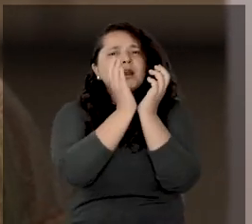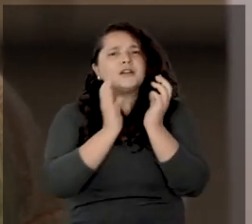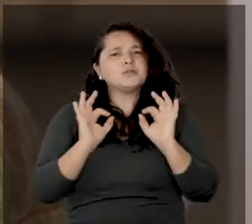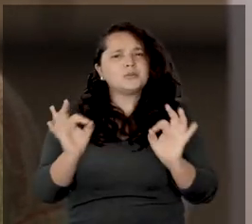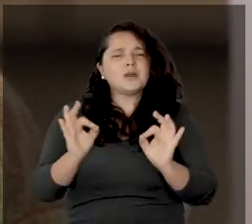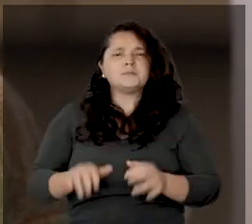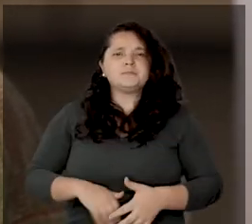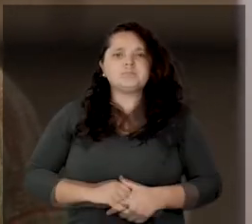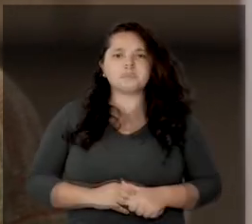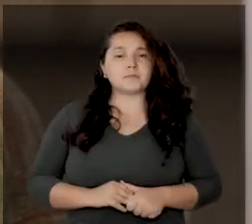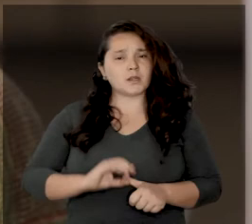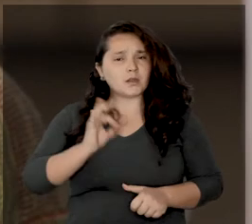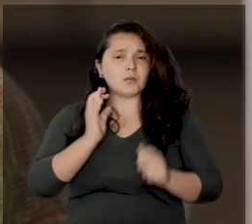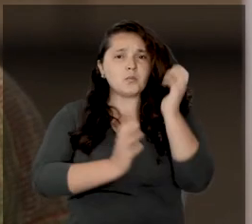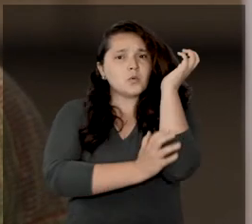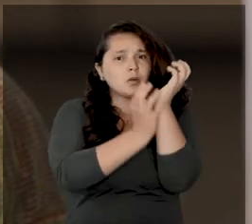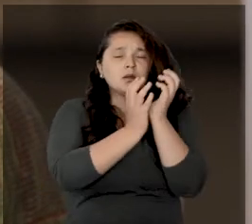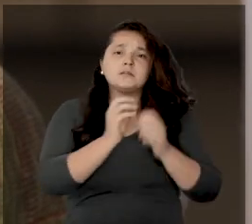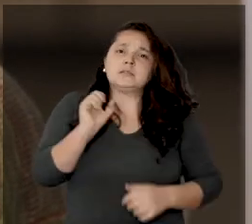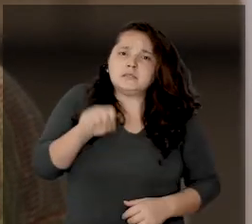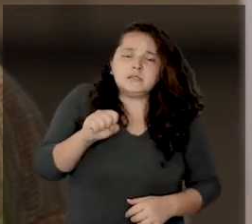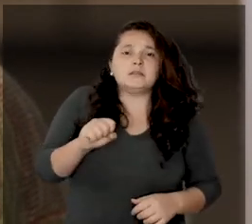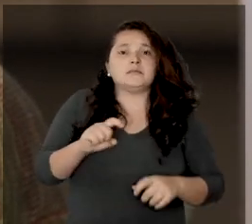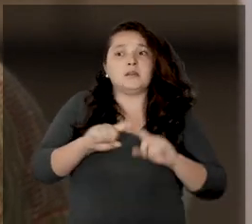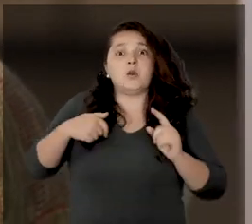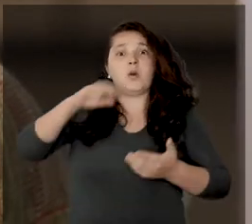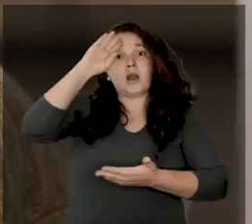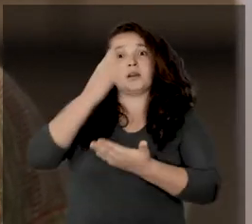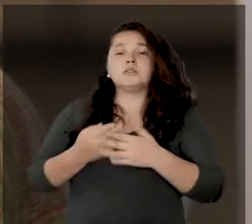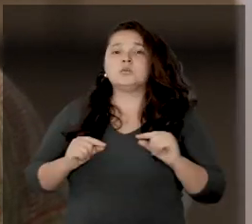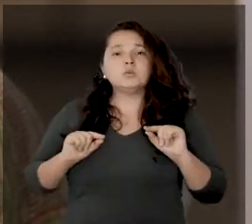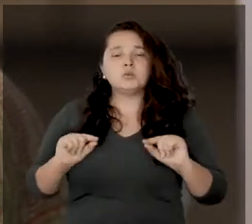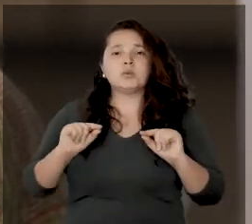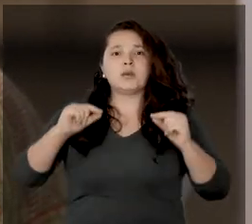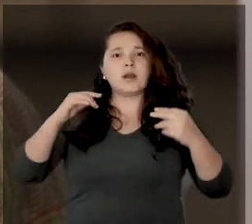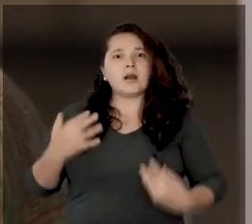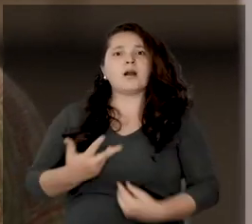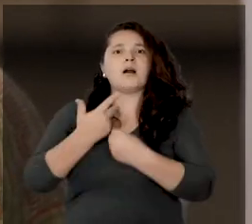que a arte seja esse lugar, essa plataforma onde a gente vá, né,